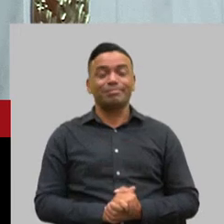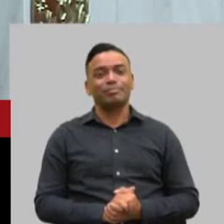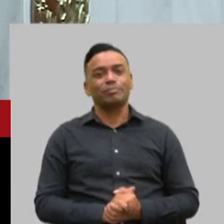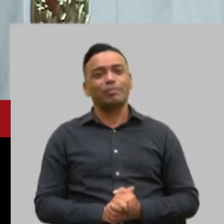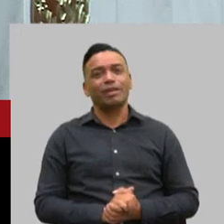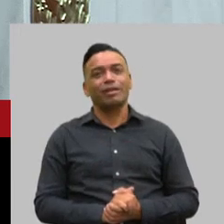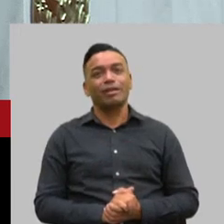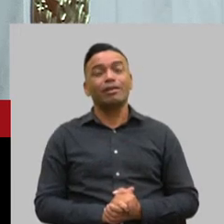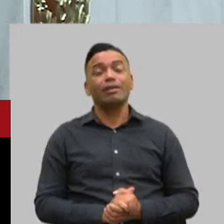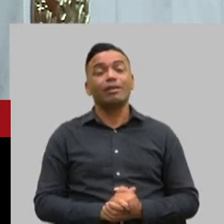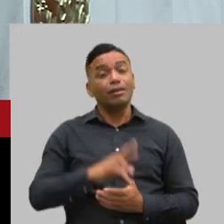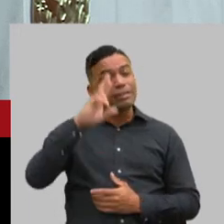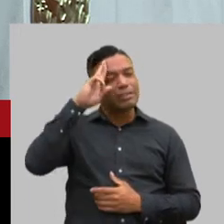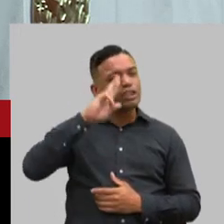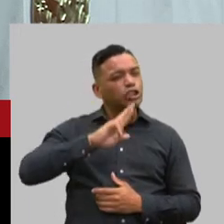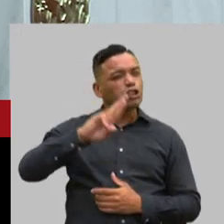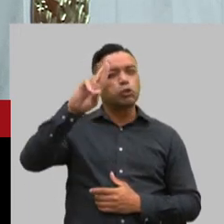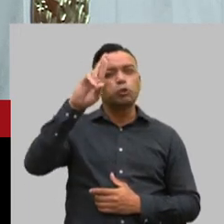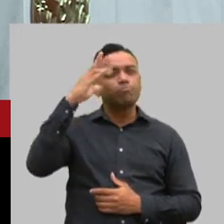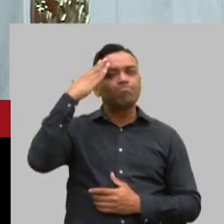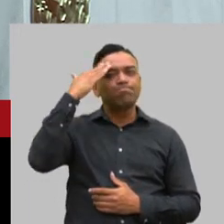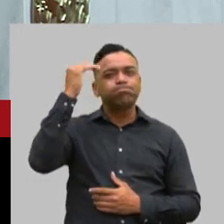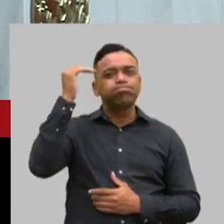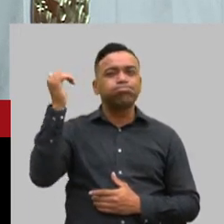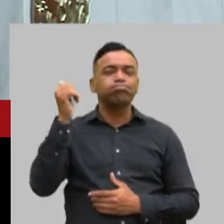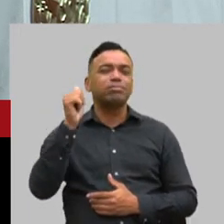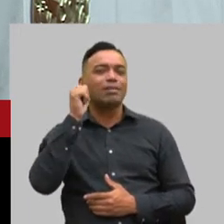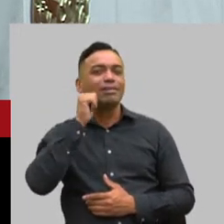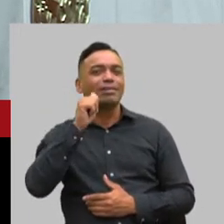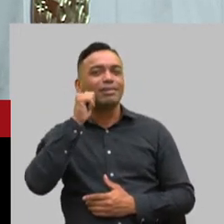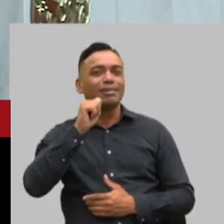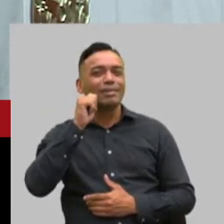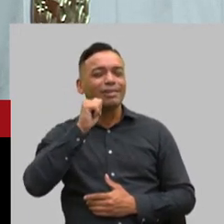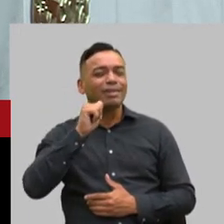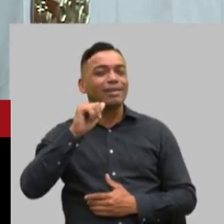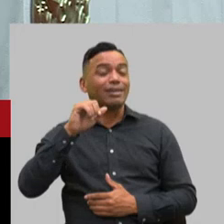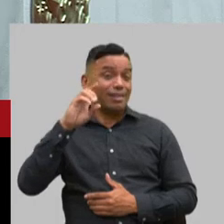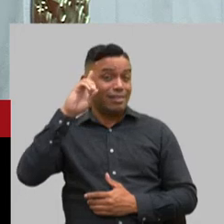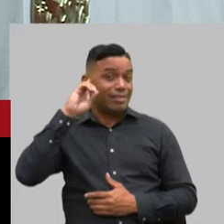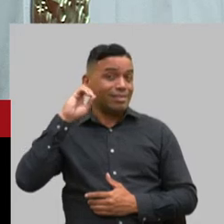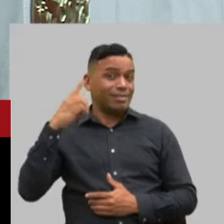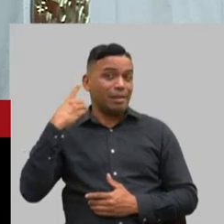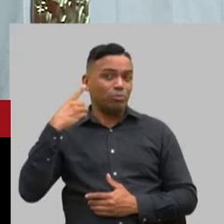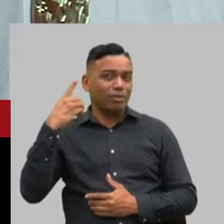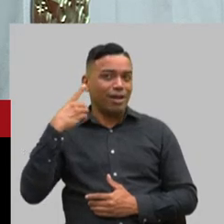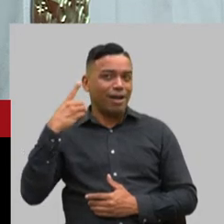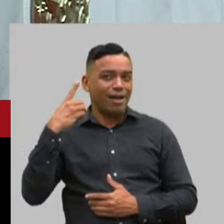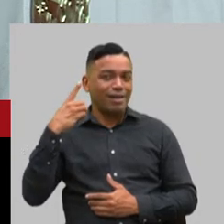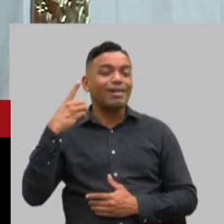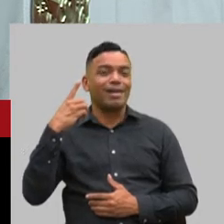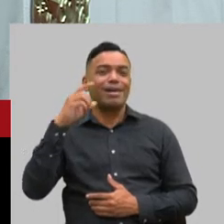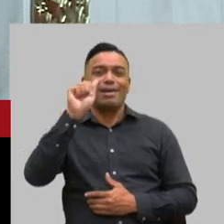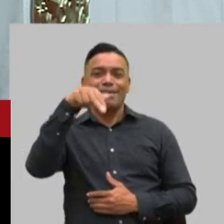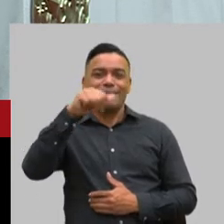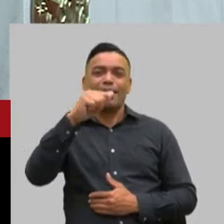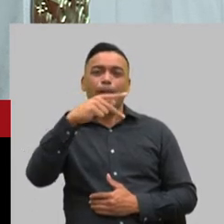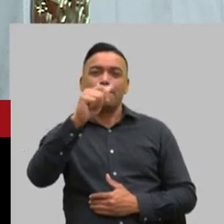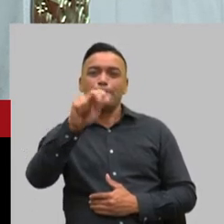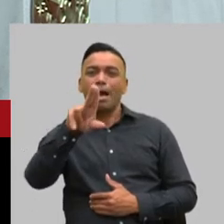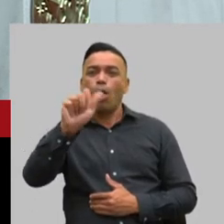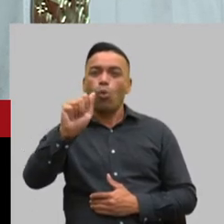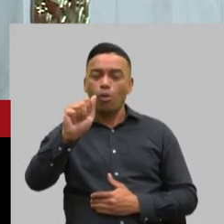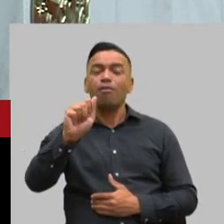Excelentíssimo senhor, senhora deputada Ana Paula Siqueira, autora